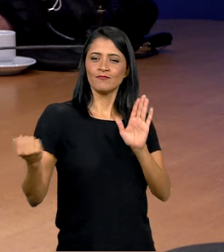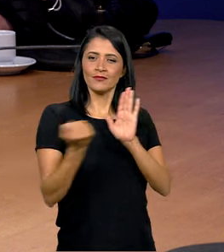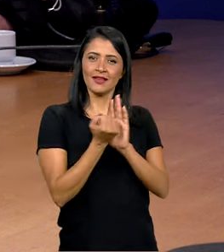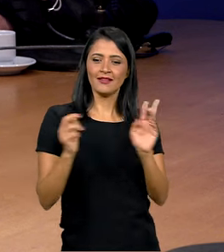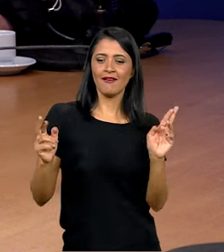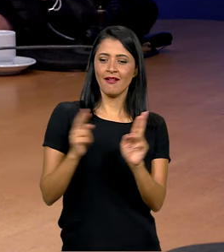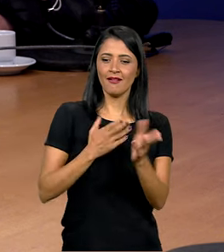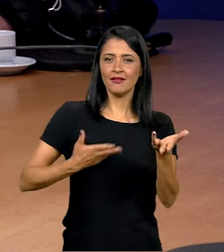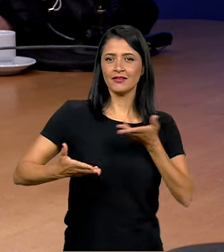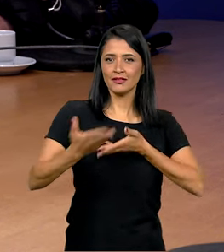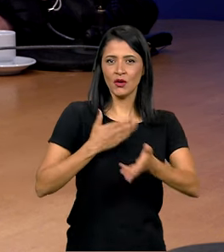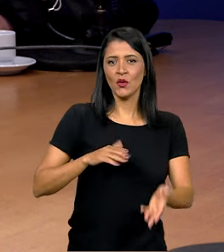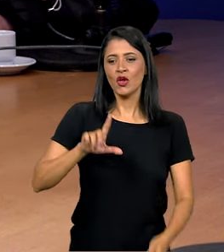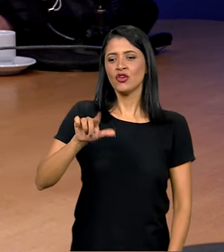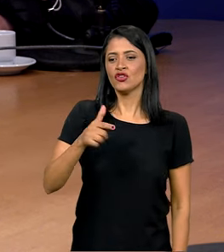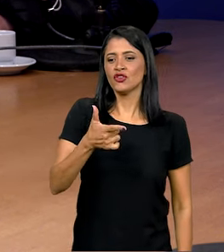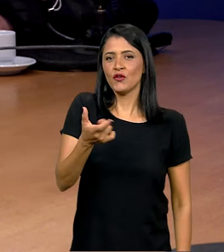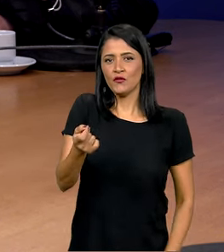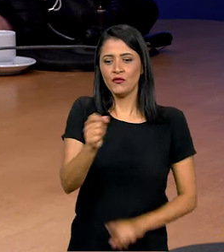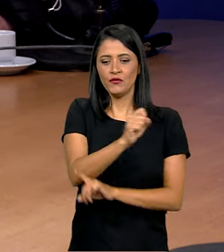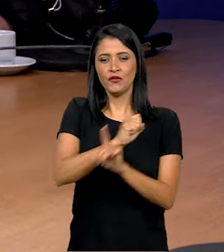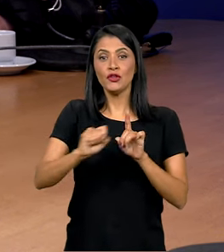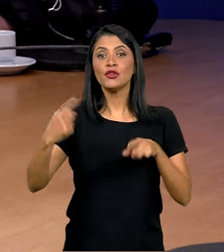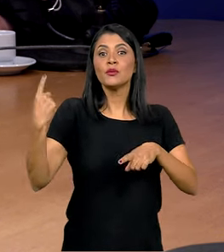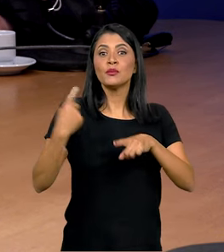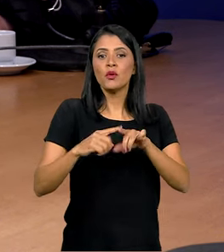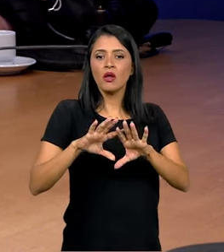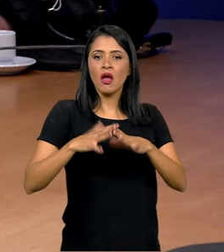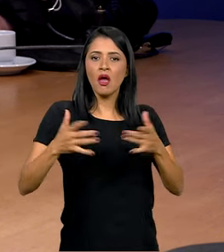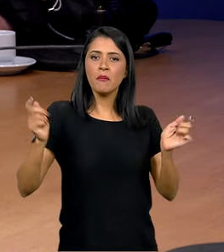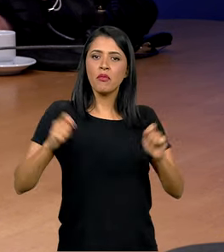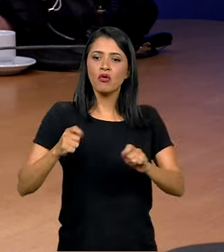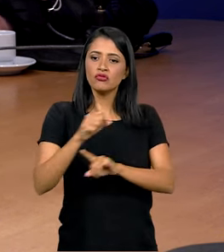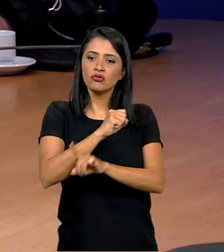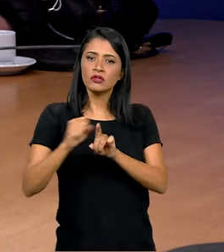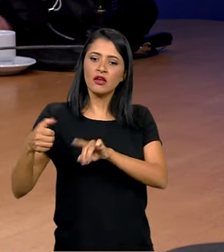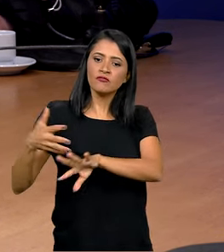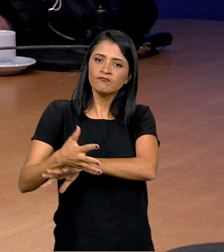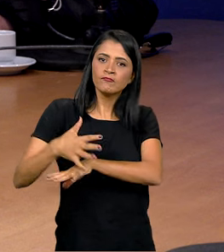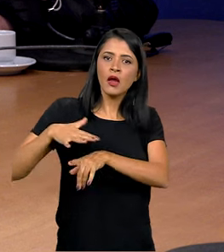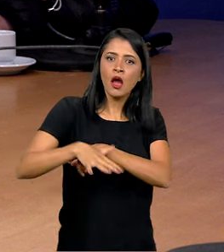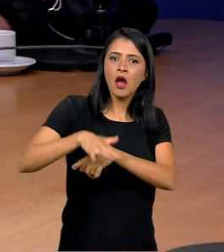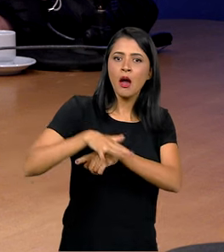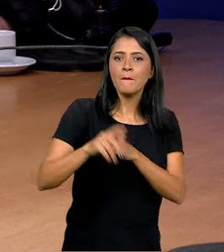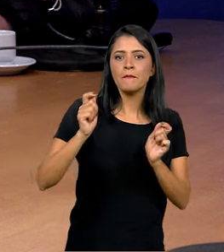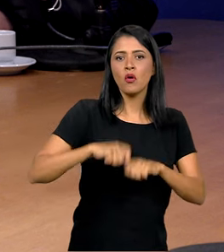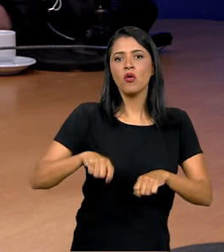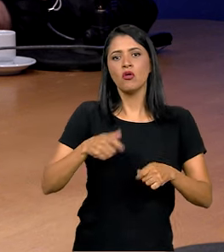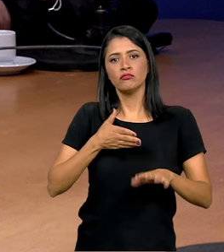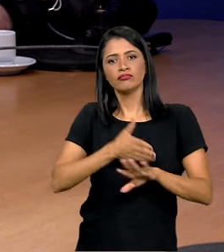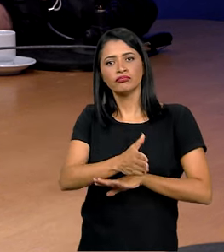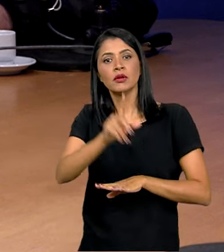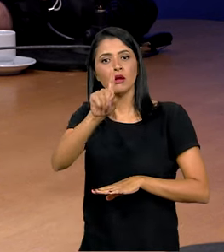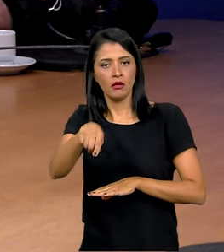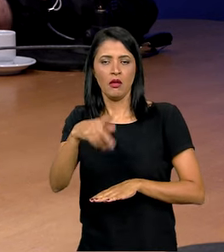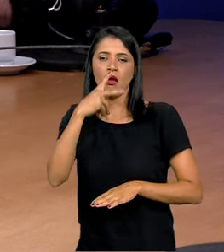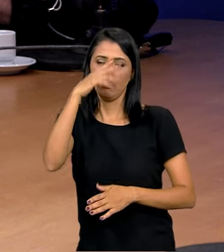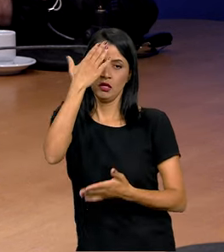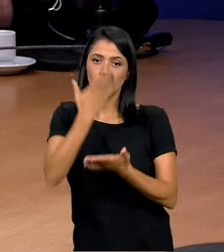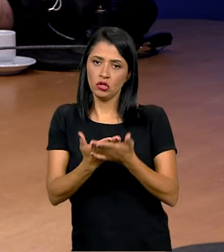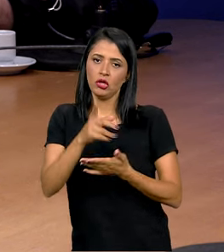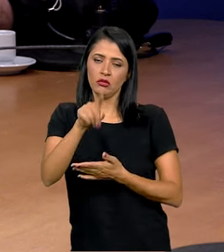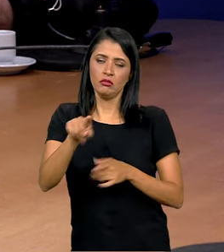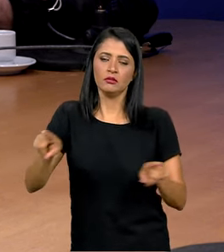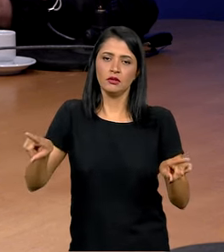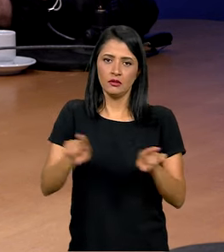nessa relação com o G20 Social pela ampliação da participação social e eu acho que isso também